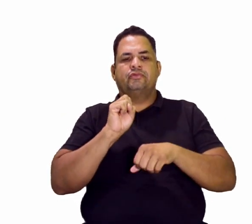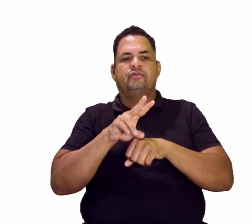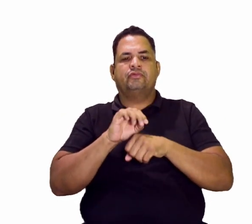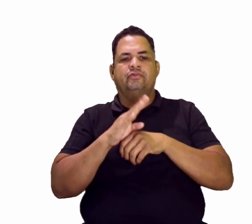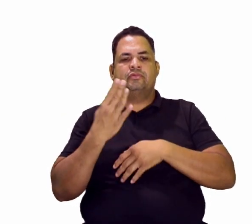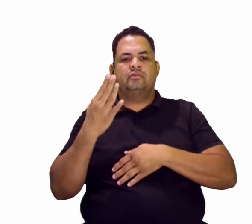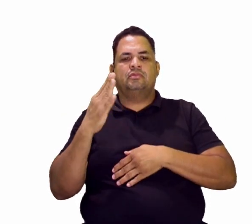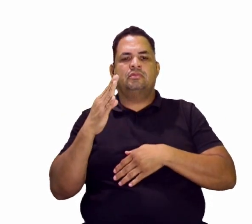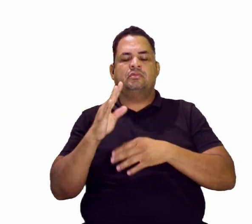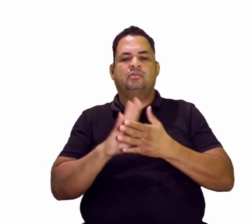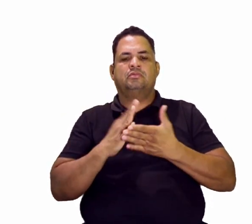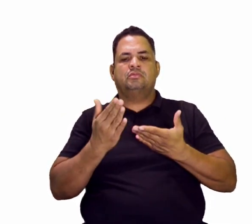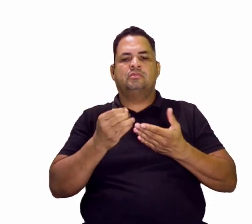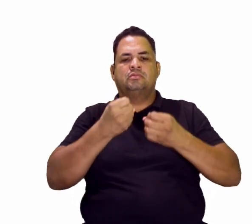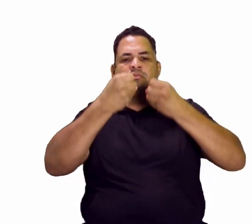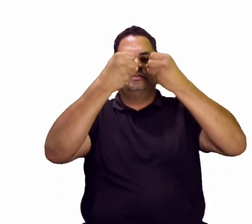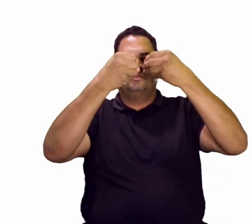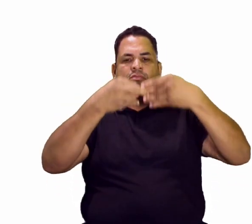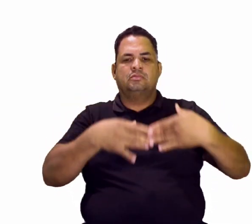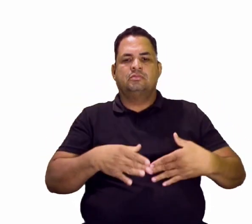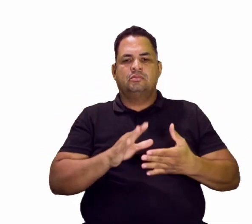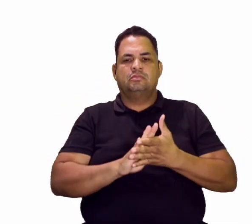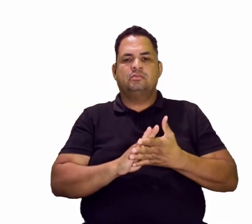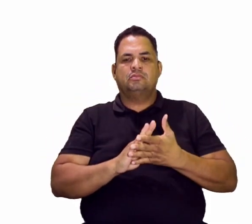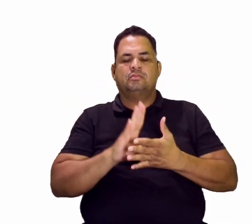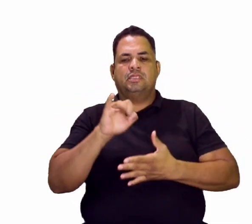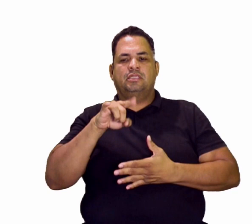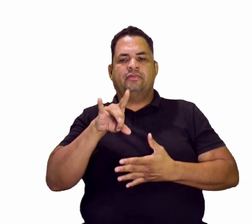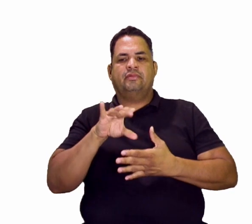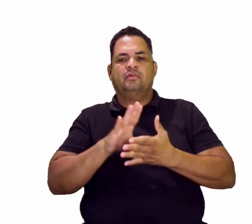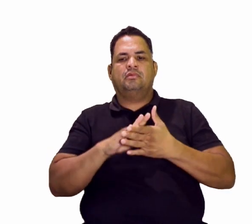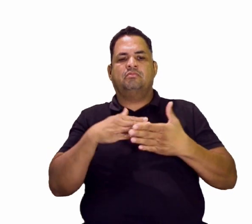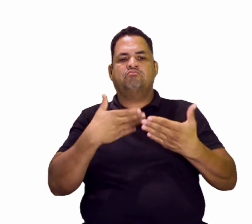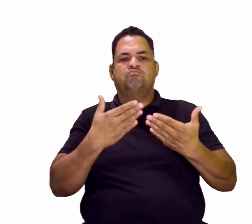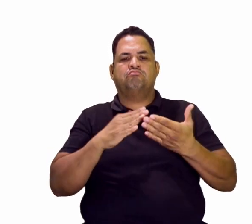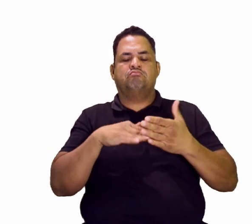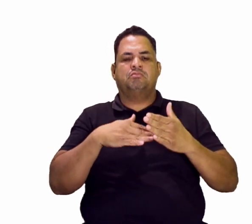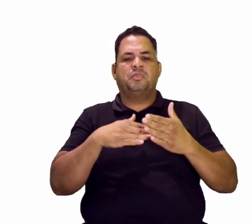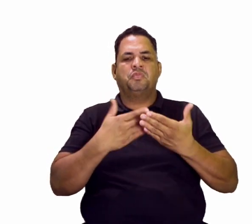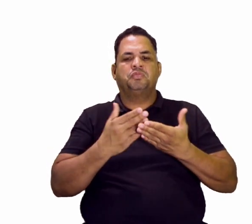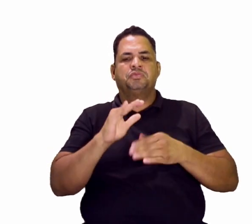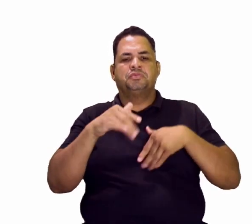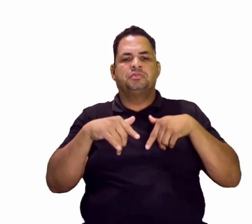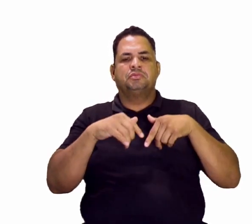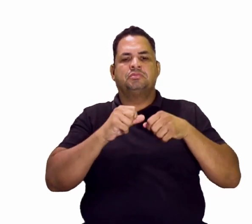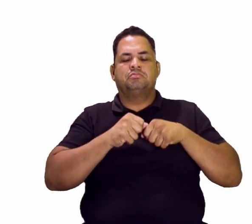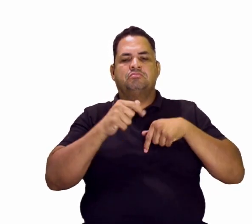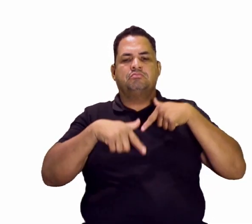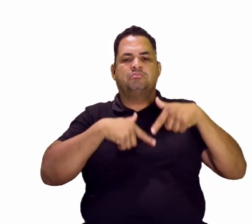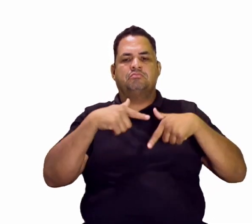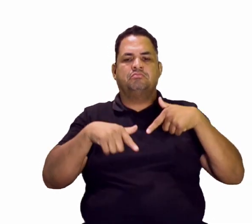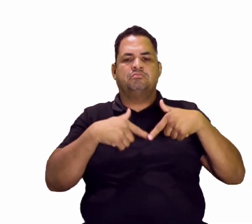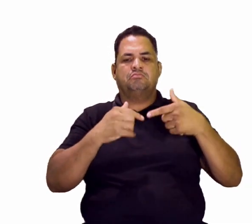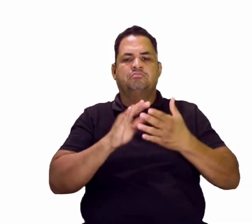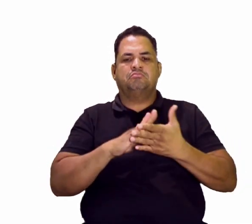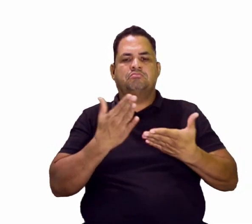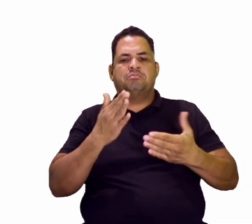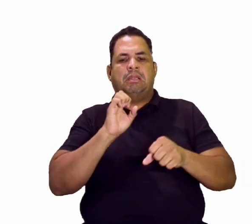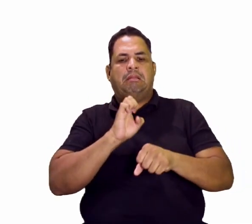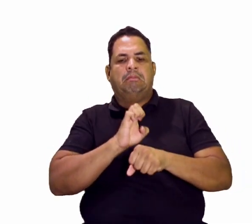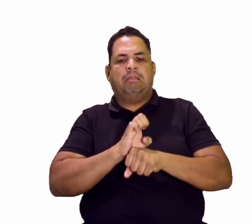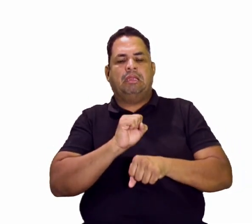vírus biológicos, além de designar metaforicamente qualquer coisa que se reproduza de forma